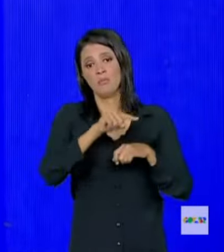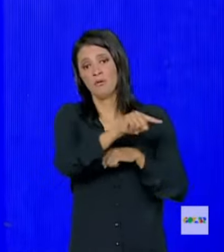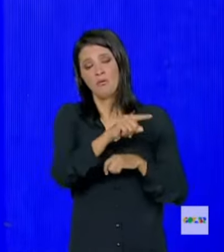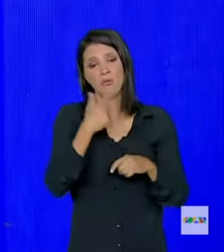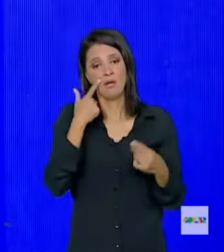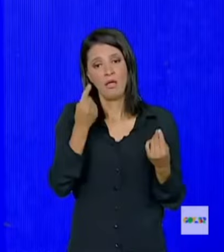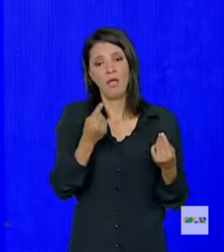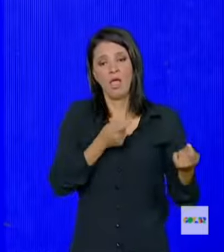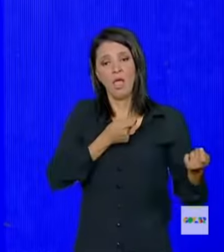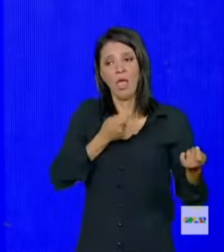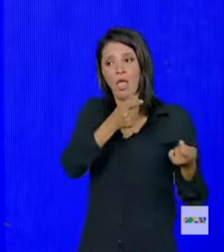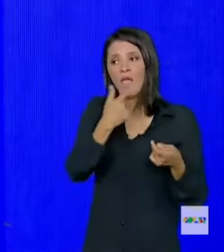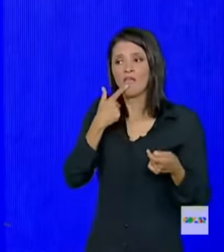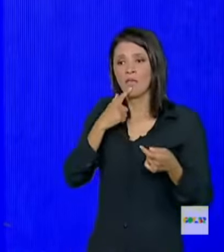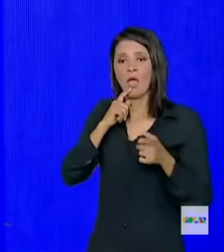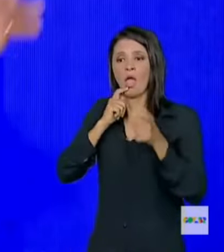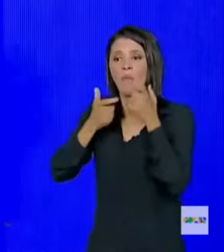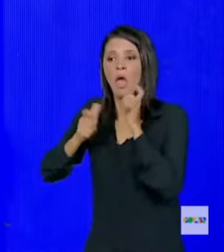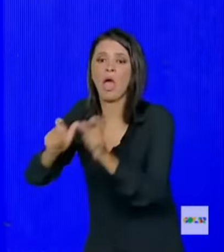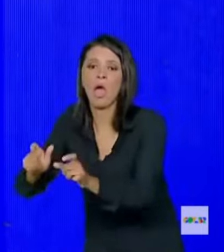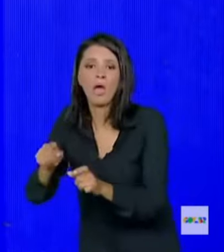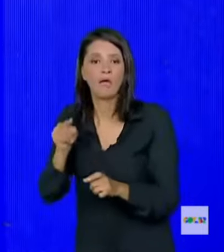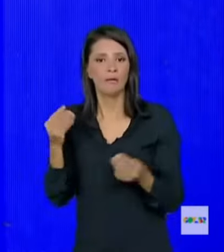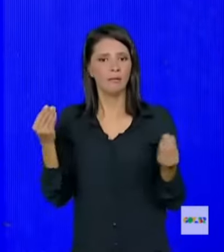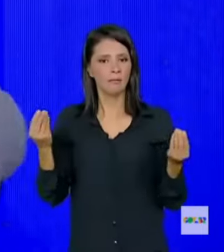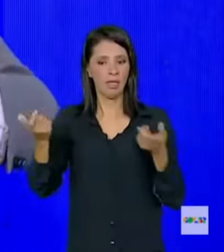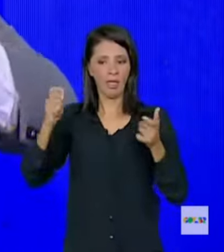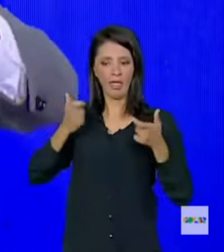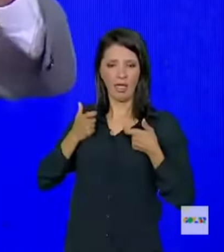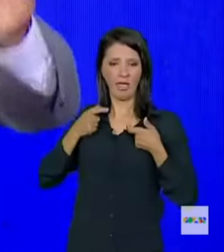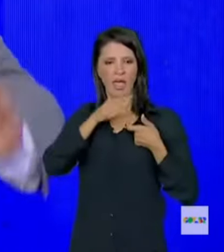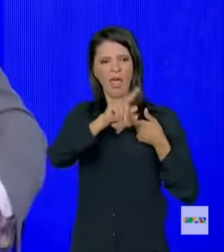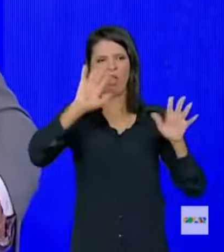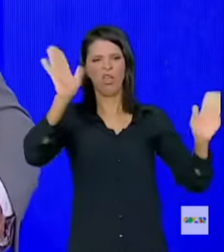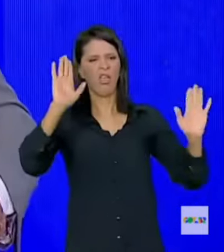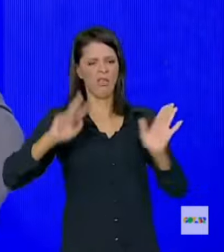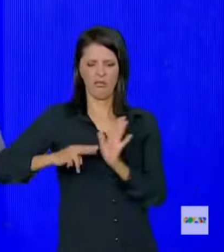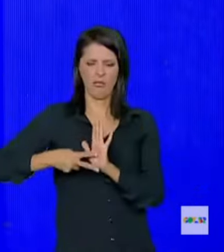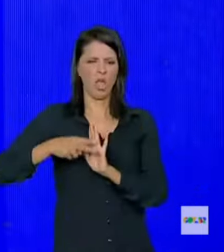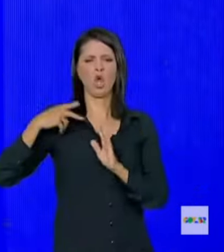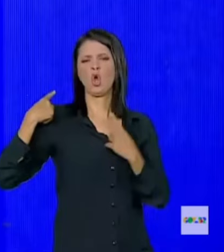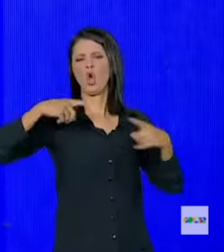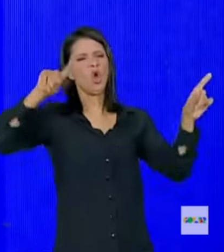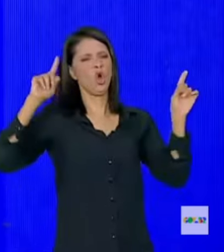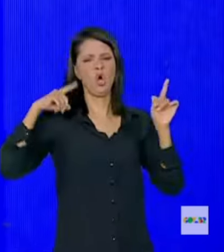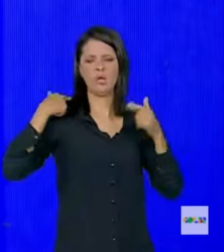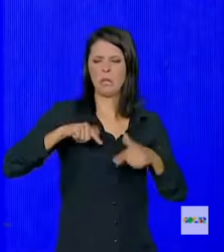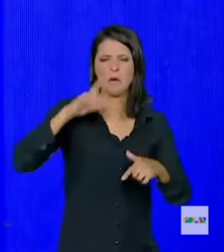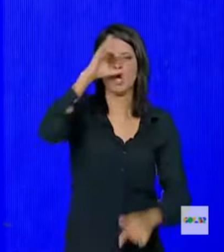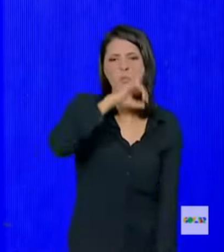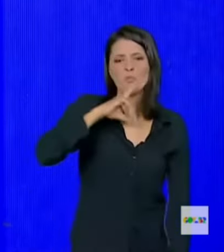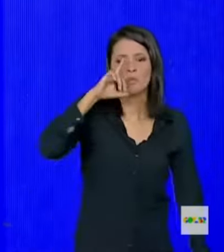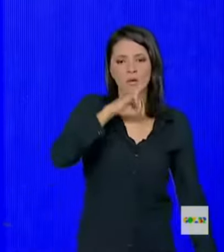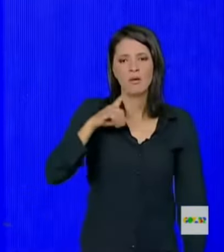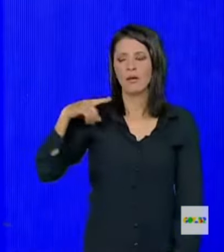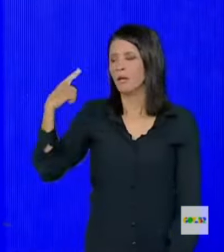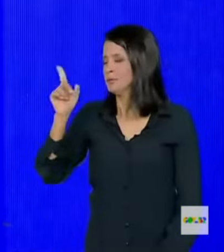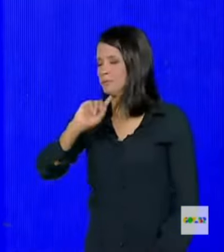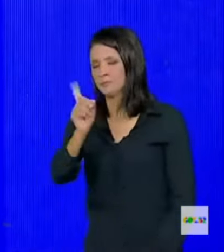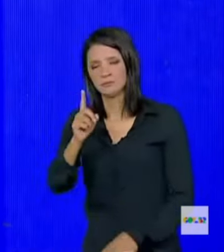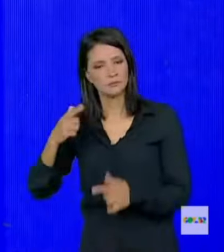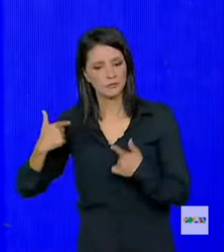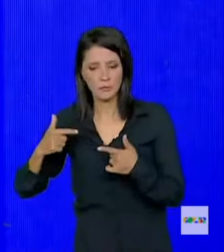adversários xingando, não, porque alguém é contra, os sindicatos são contra trabalhar de domingo, não. Os sindicatos não são contra